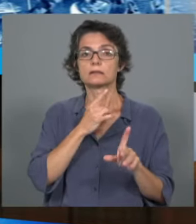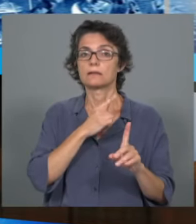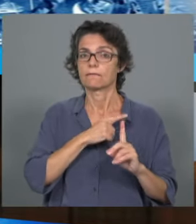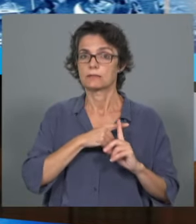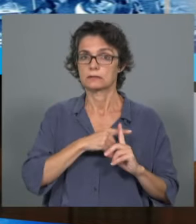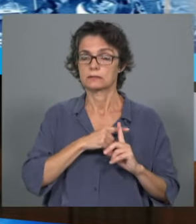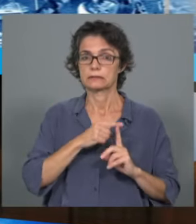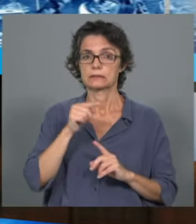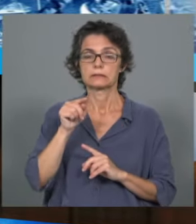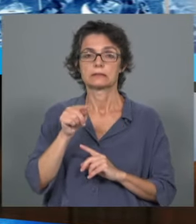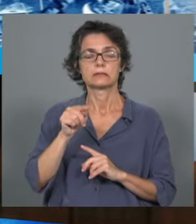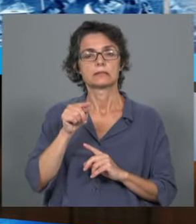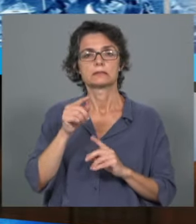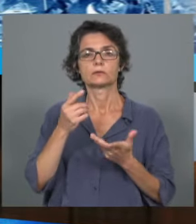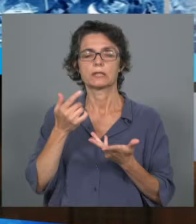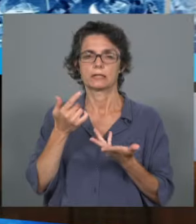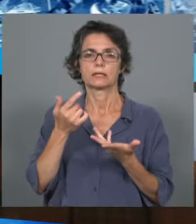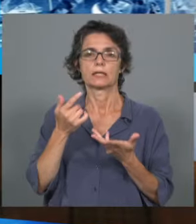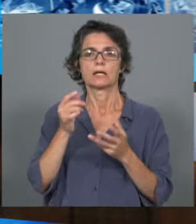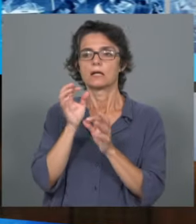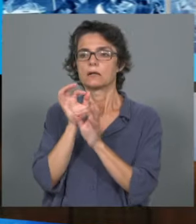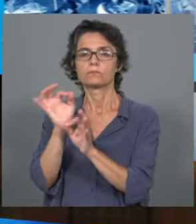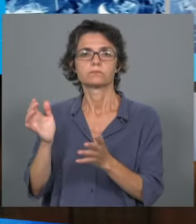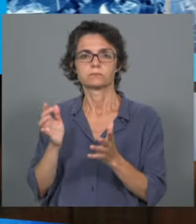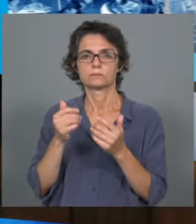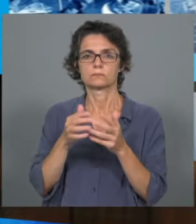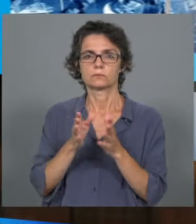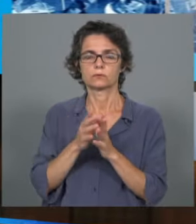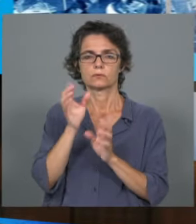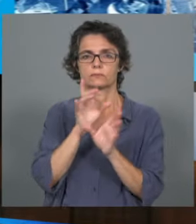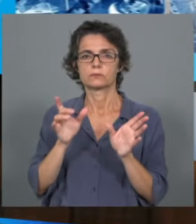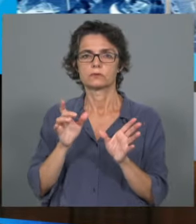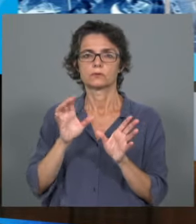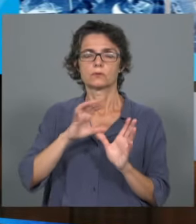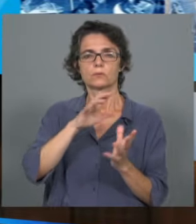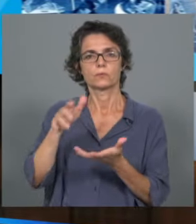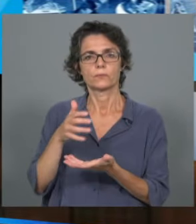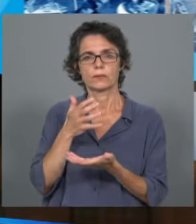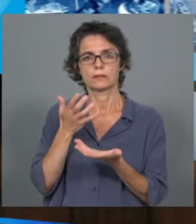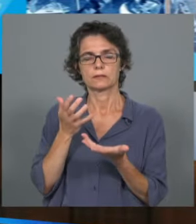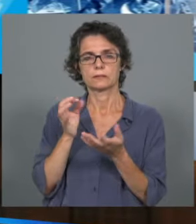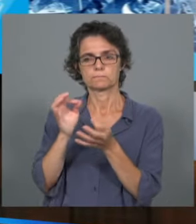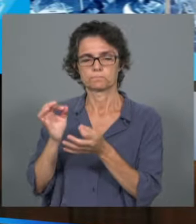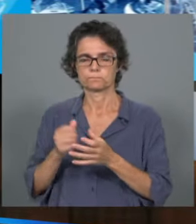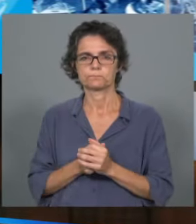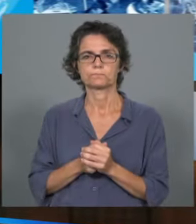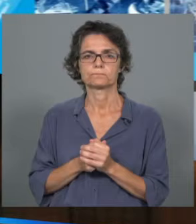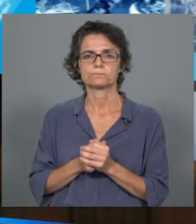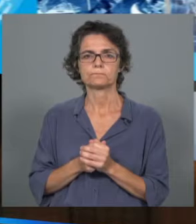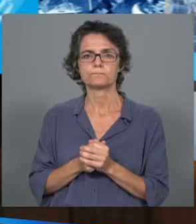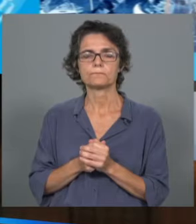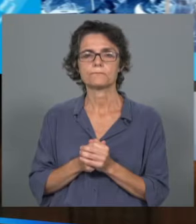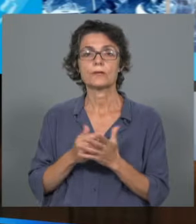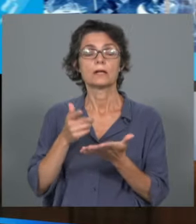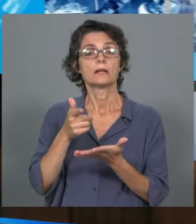o patrono dos ecologistas, não é? E este tempo é um tempo de facto muito propício para esta reflexão. O tema deste ano, Uma